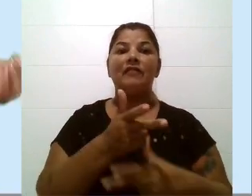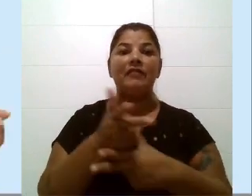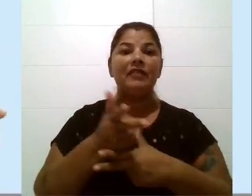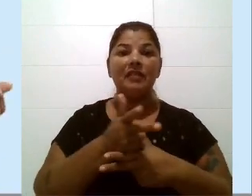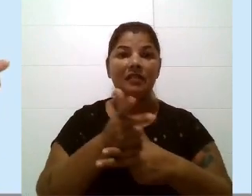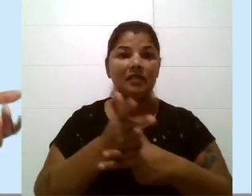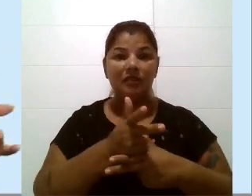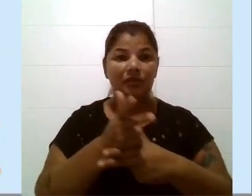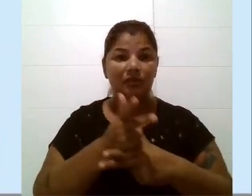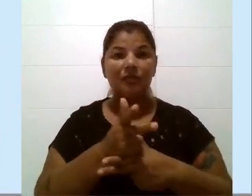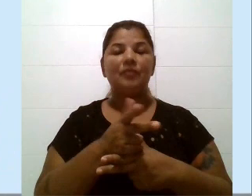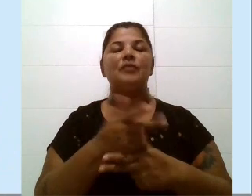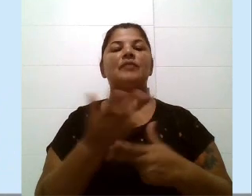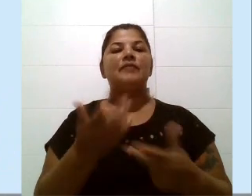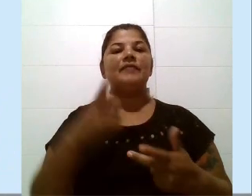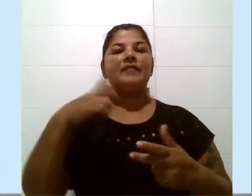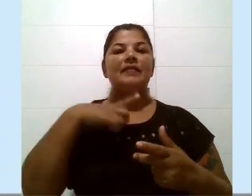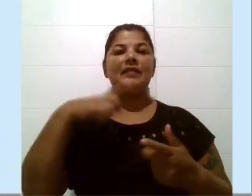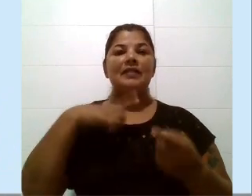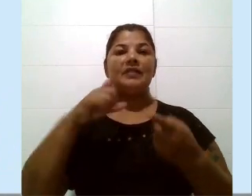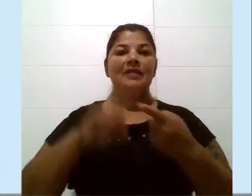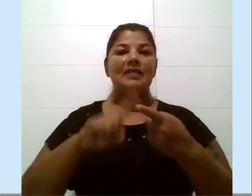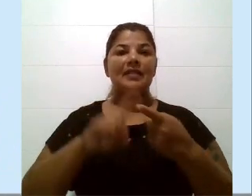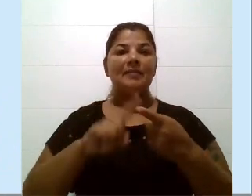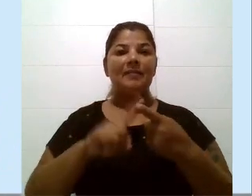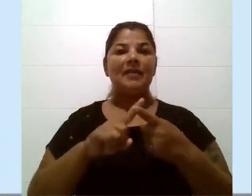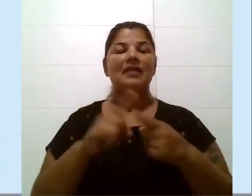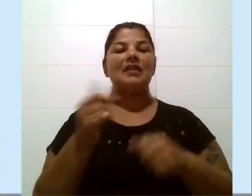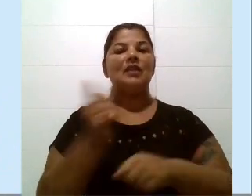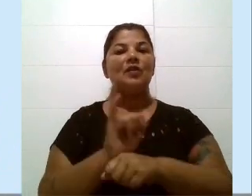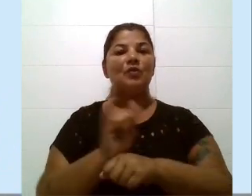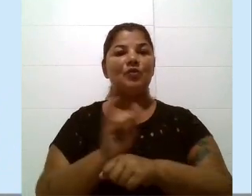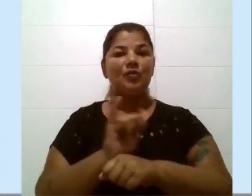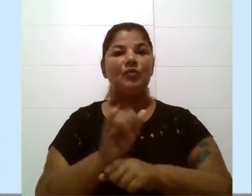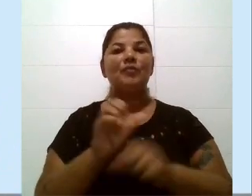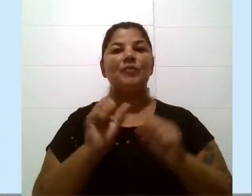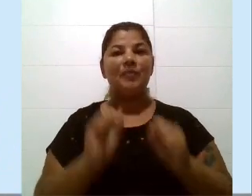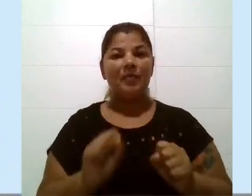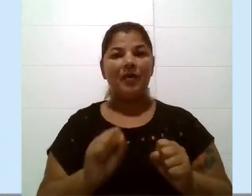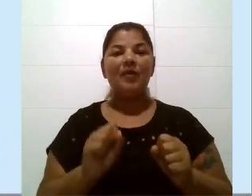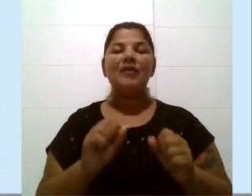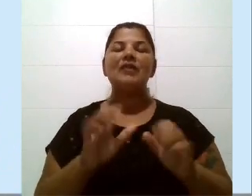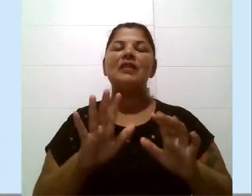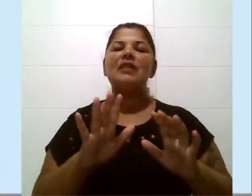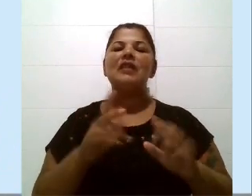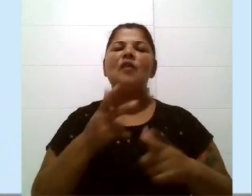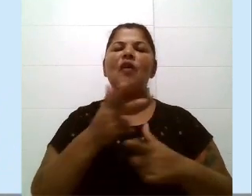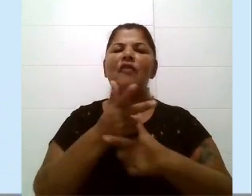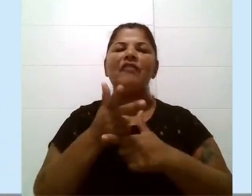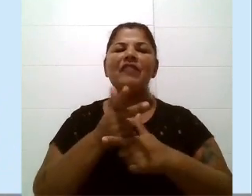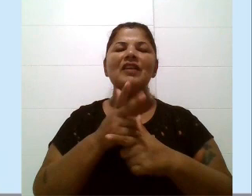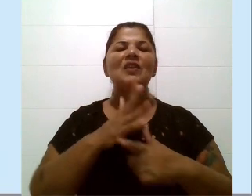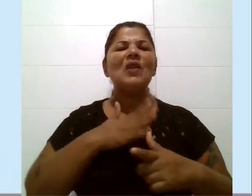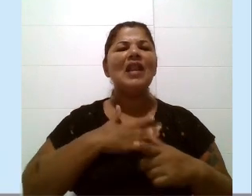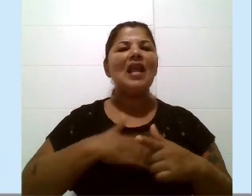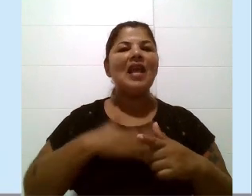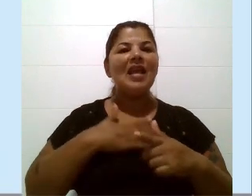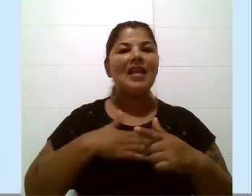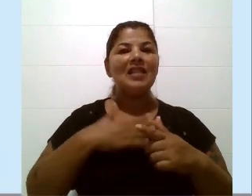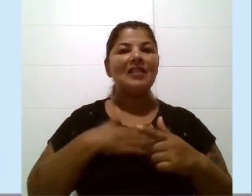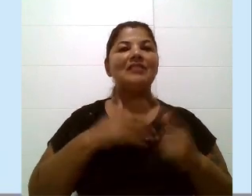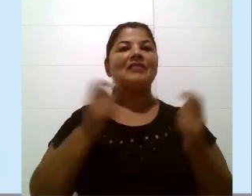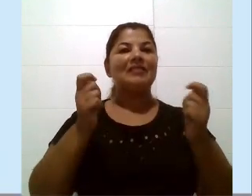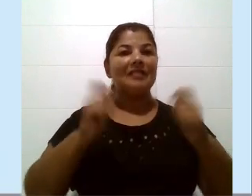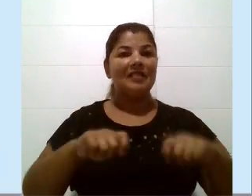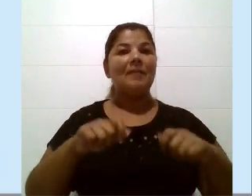o vídeo quantas vezes você quiser. Tem também um recurso no YouTube que você consegue deixar o vídeo mais lento, tá? E isso ajuda muito